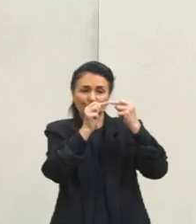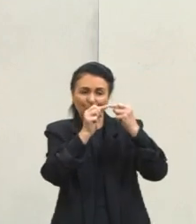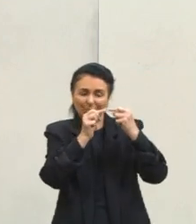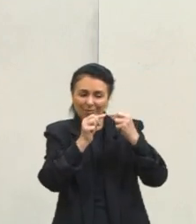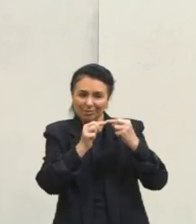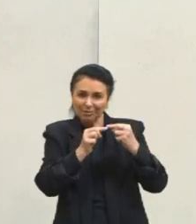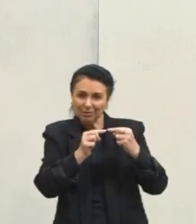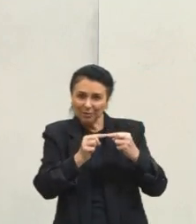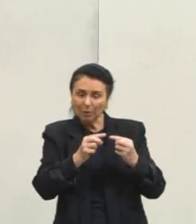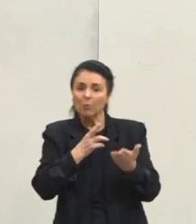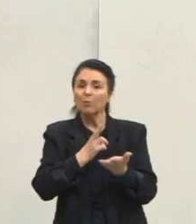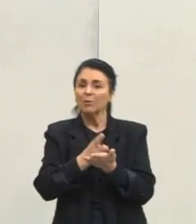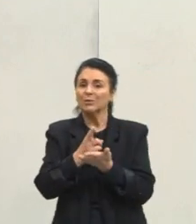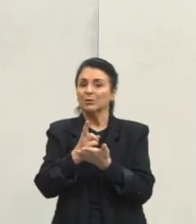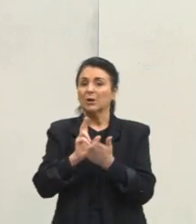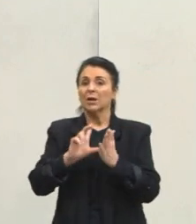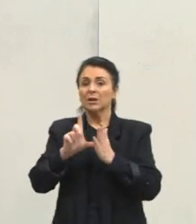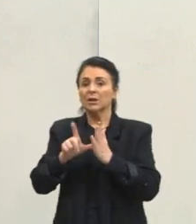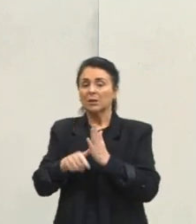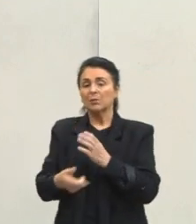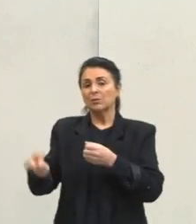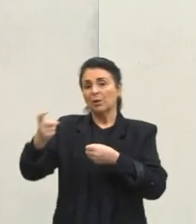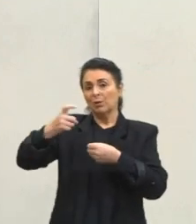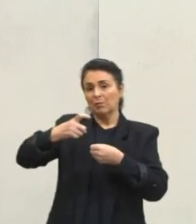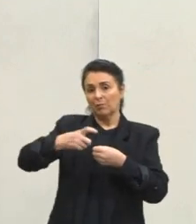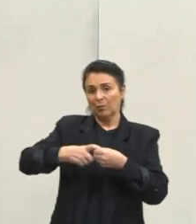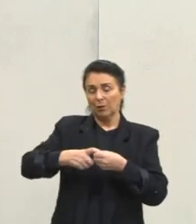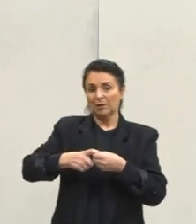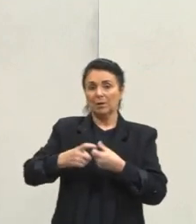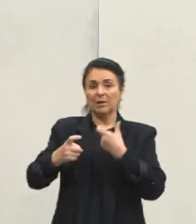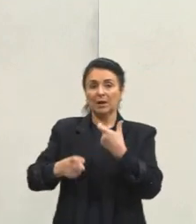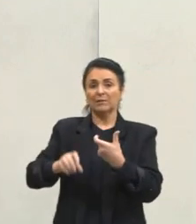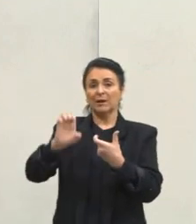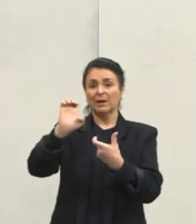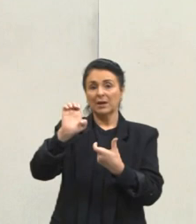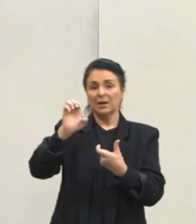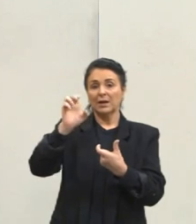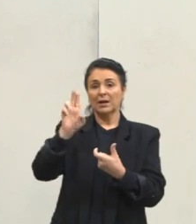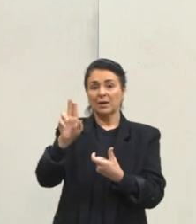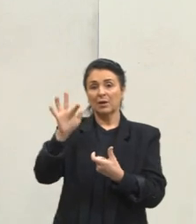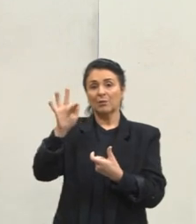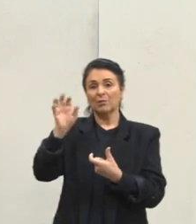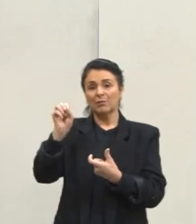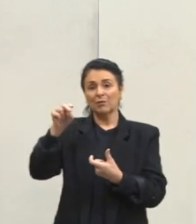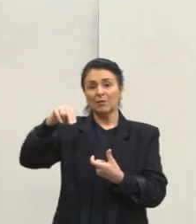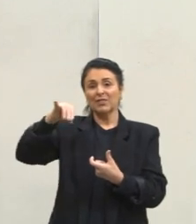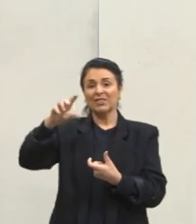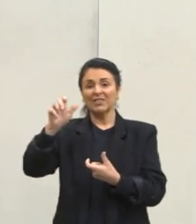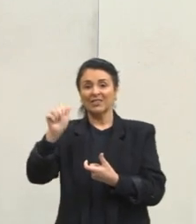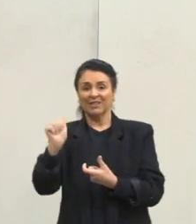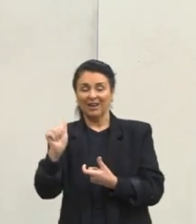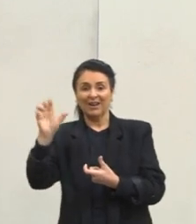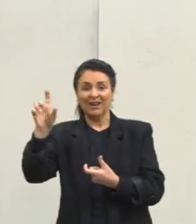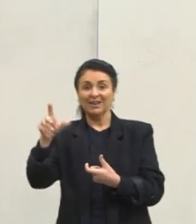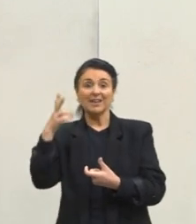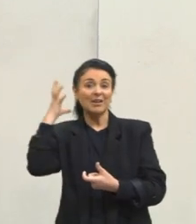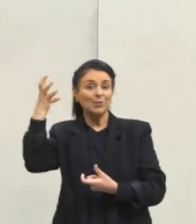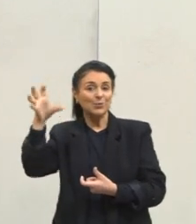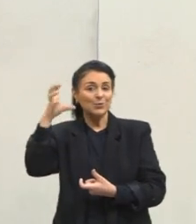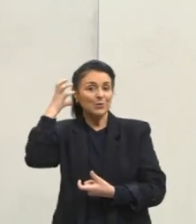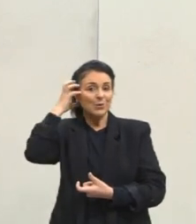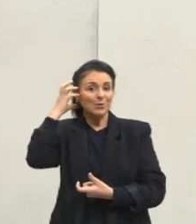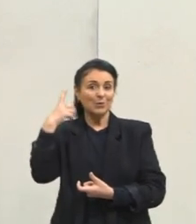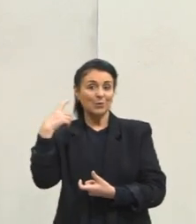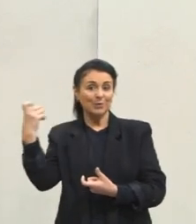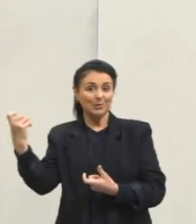depois das vamos voltar aí quando falarmos de eufonia nós vamos voltar um artigo porque tem algo em especial que nós vamos